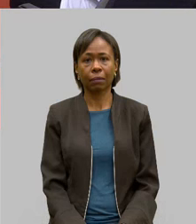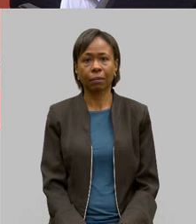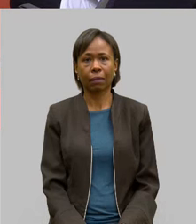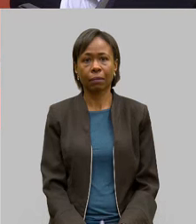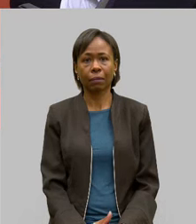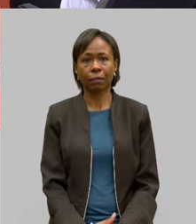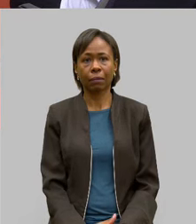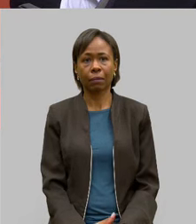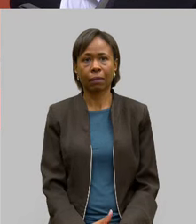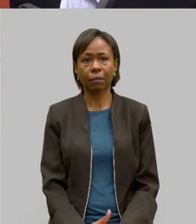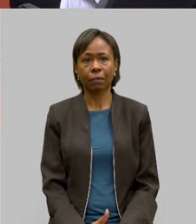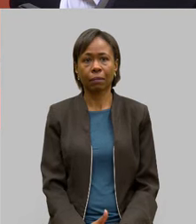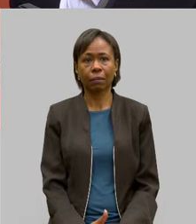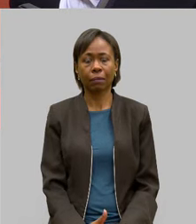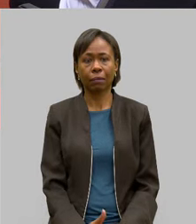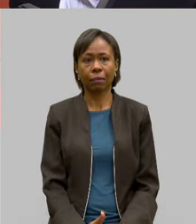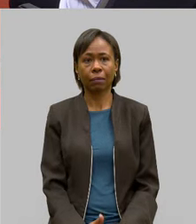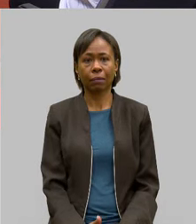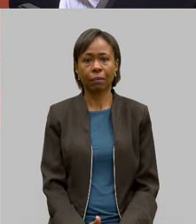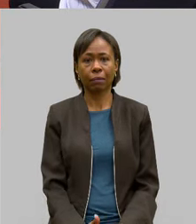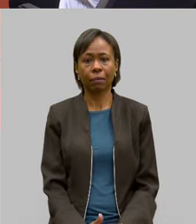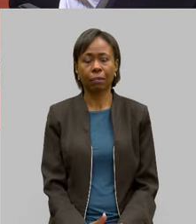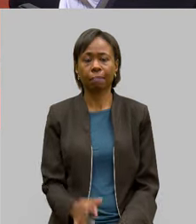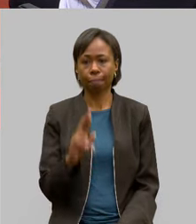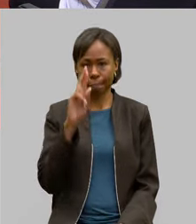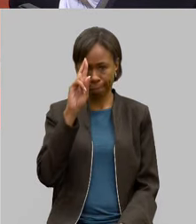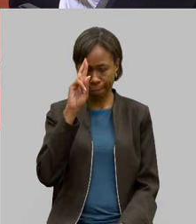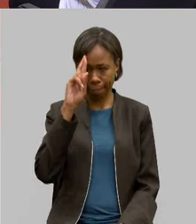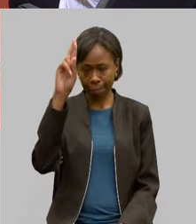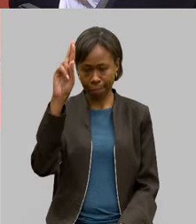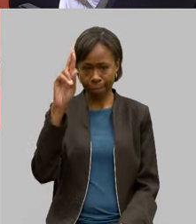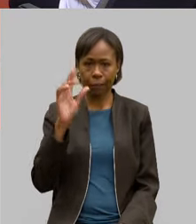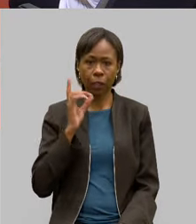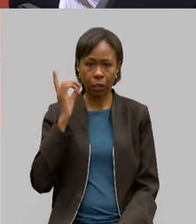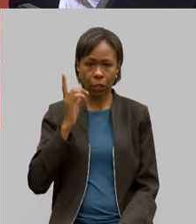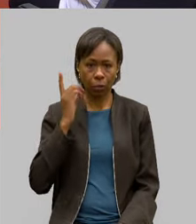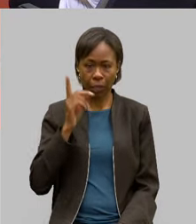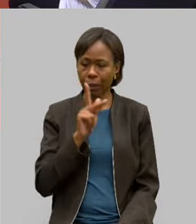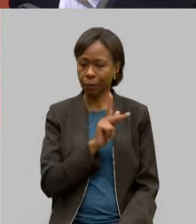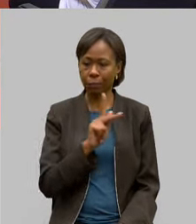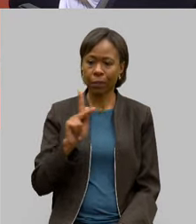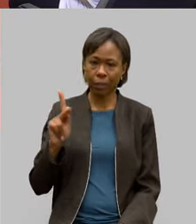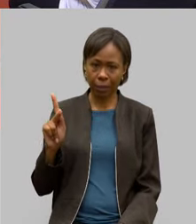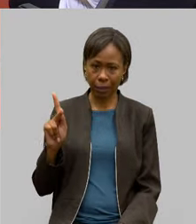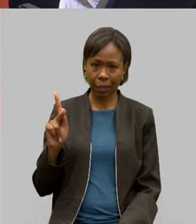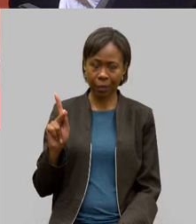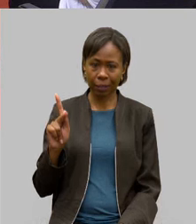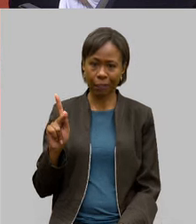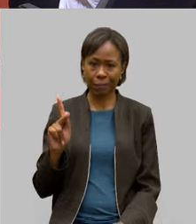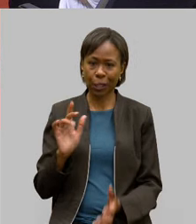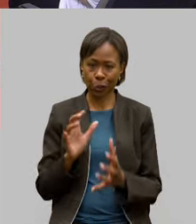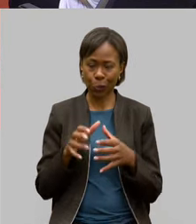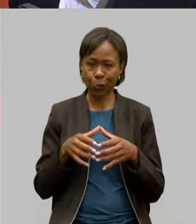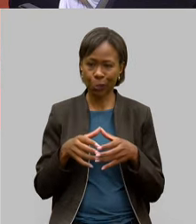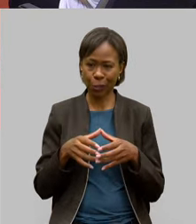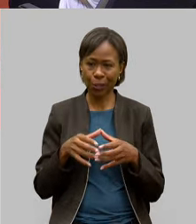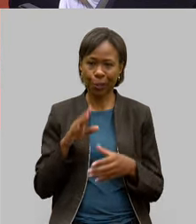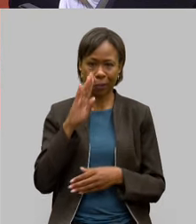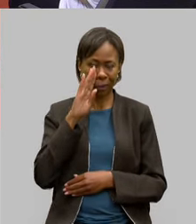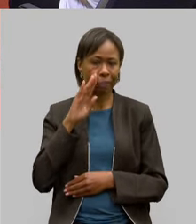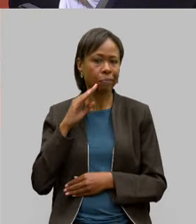obrigado excelentíssima senhora deputada Presidente dessa comissão eh companheira Beatrice